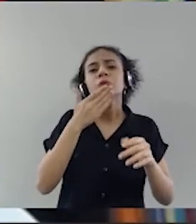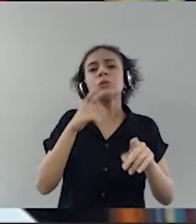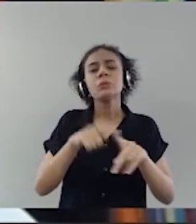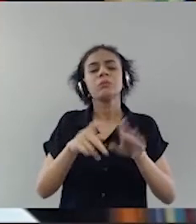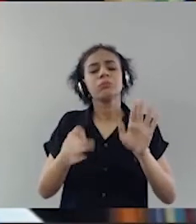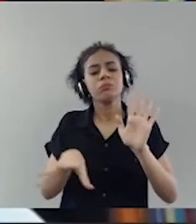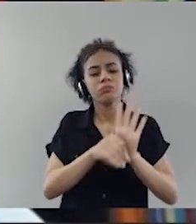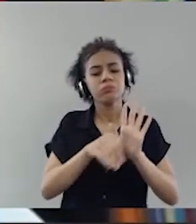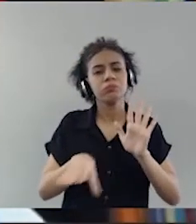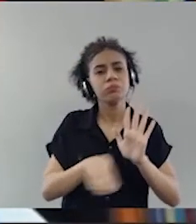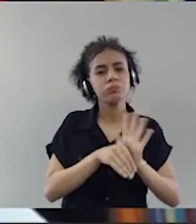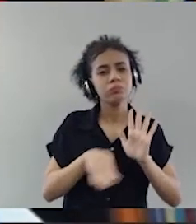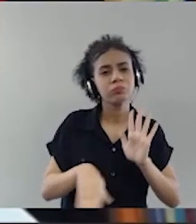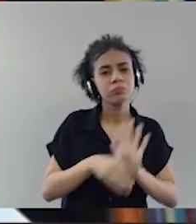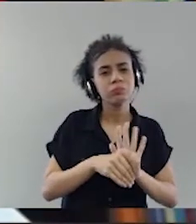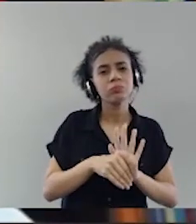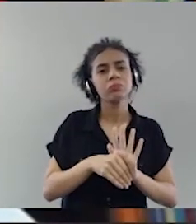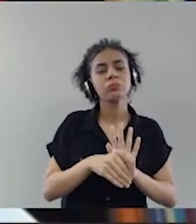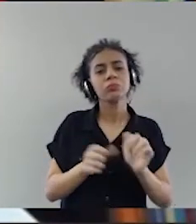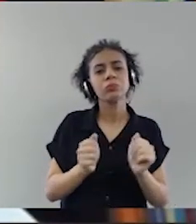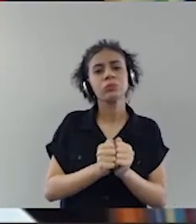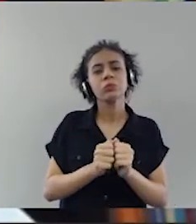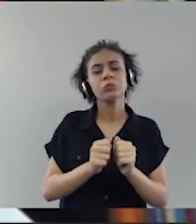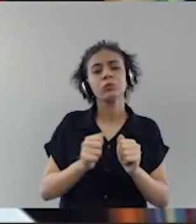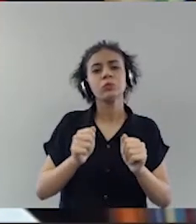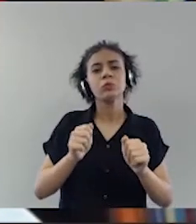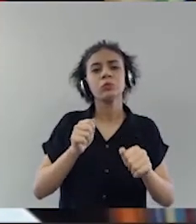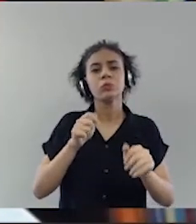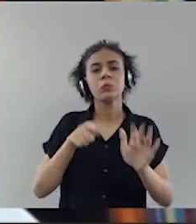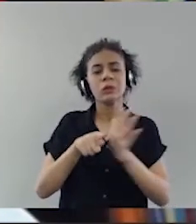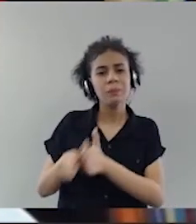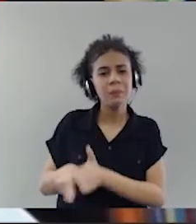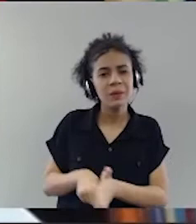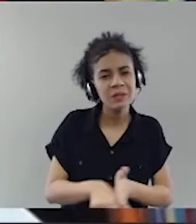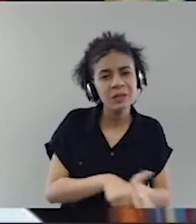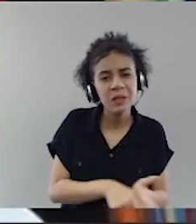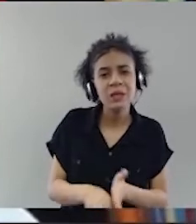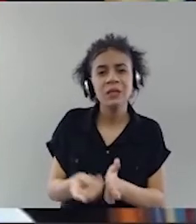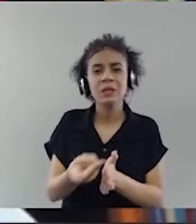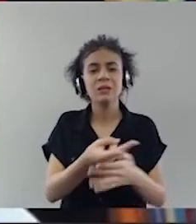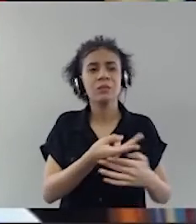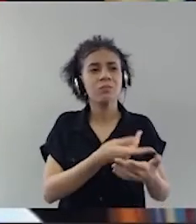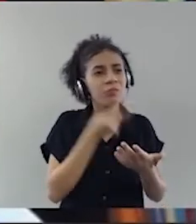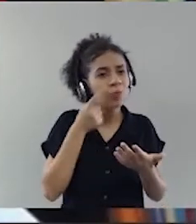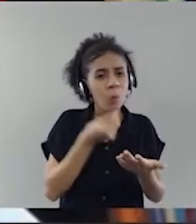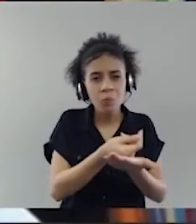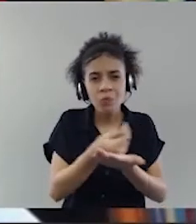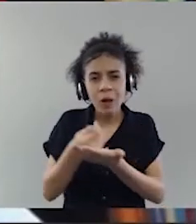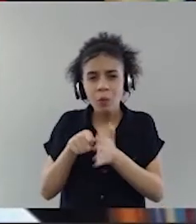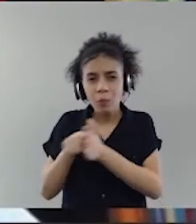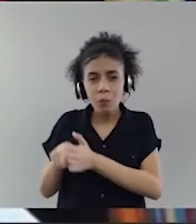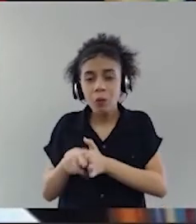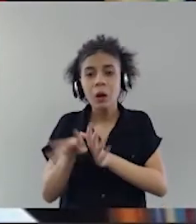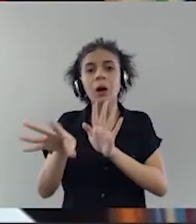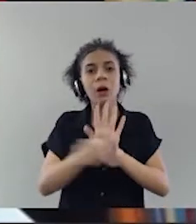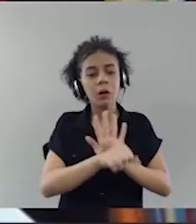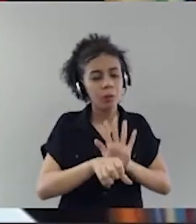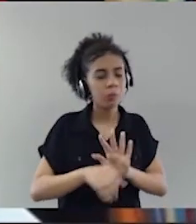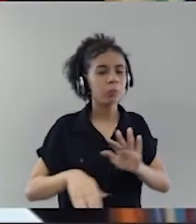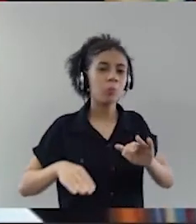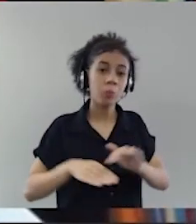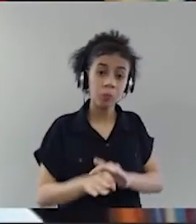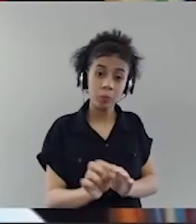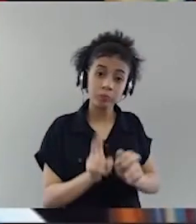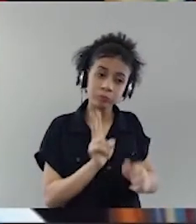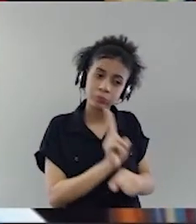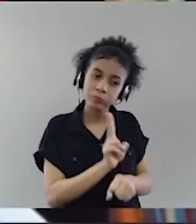registrar as suas interações com os fornecedores, as pesquisas, as cotações de preços, para resguardar em todo esse processo